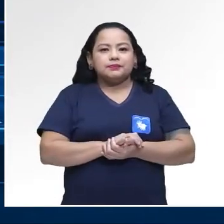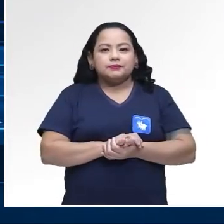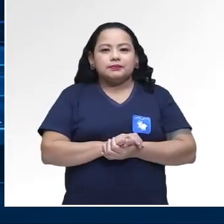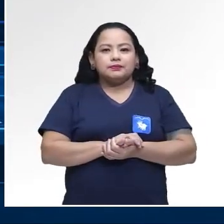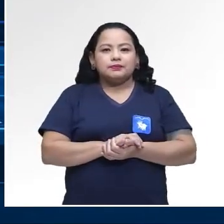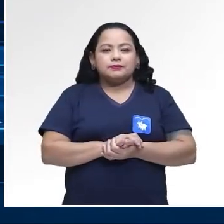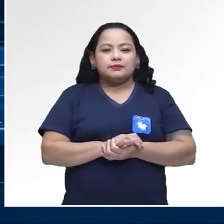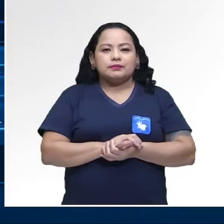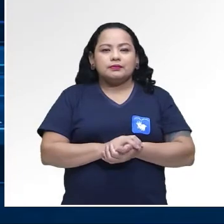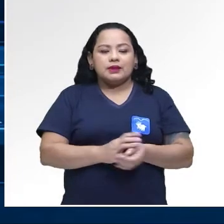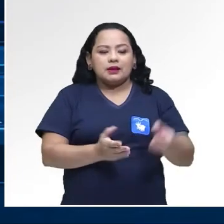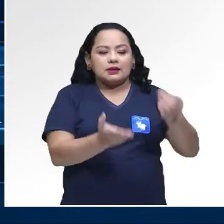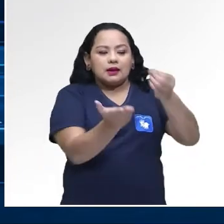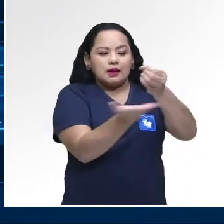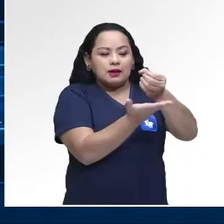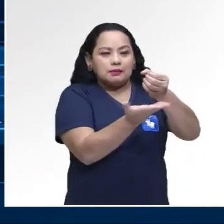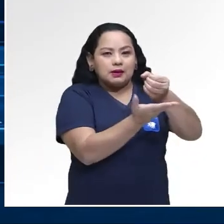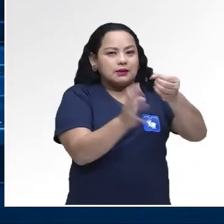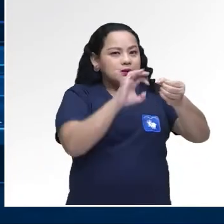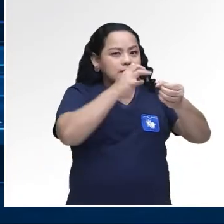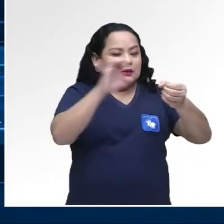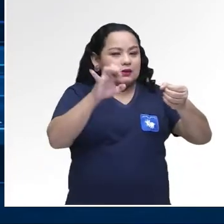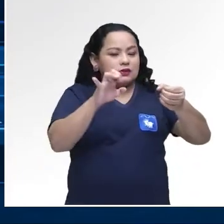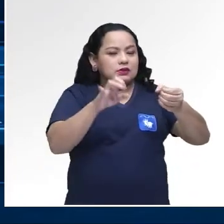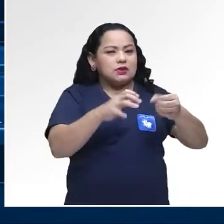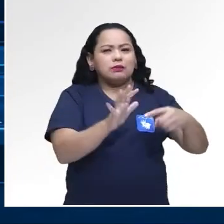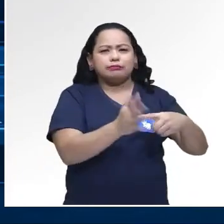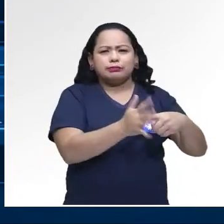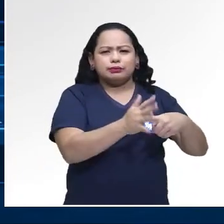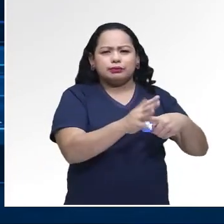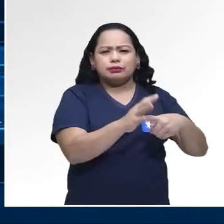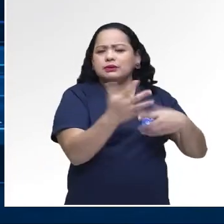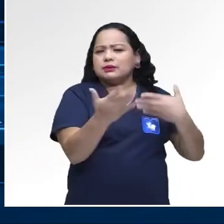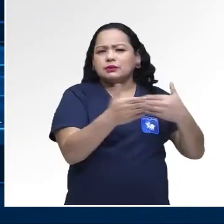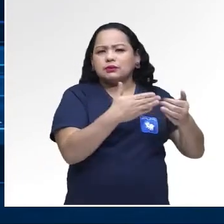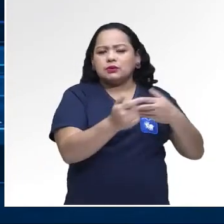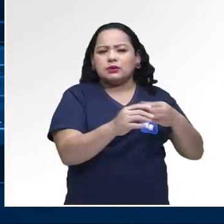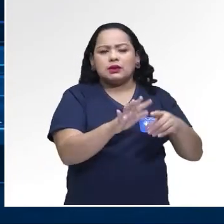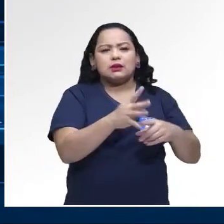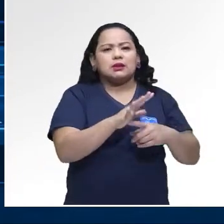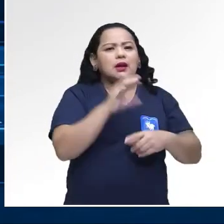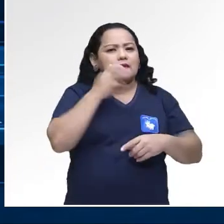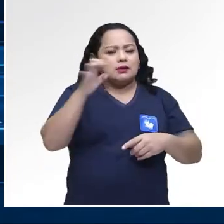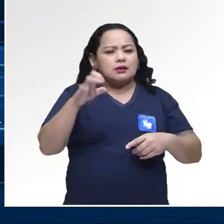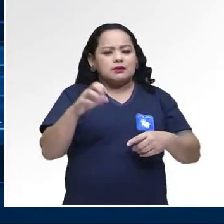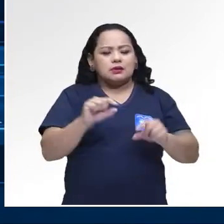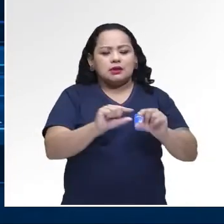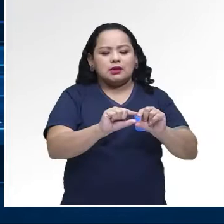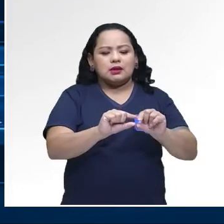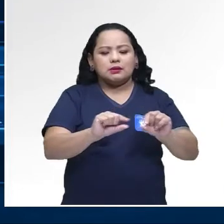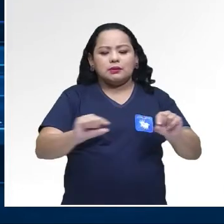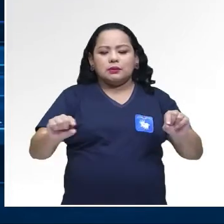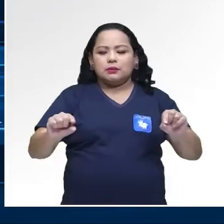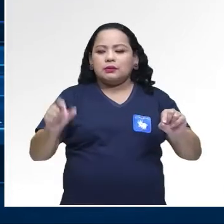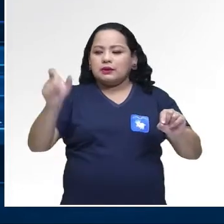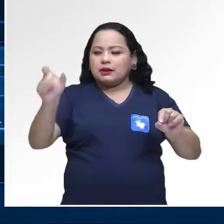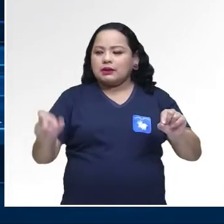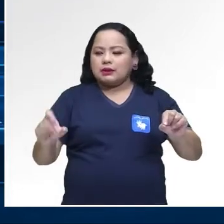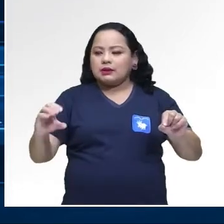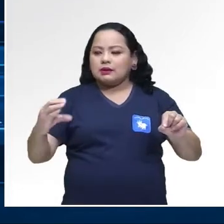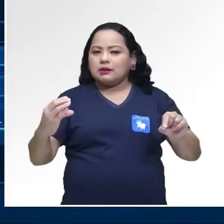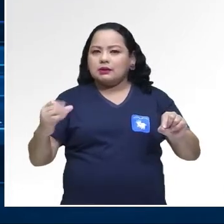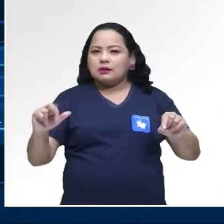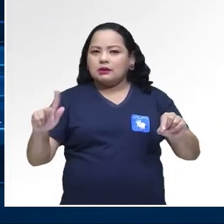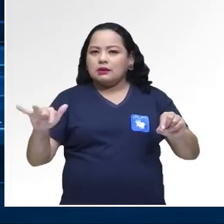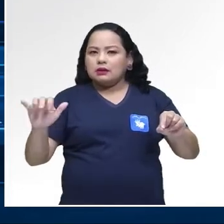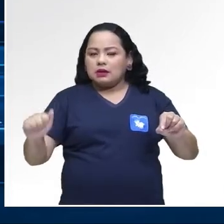a fonte, né, a minha pilha, a minha bateria, que a produz, e a carga que a consome, né, que pode ser a minha